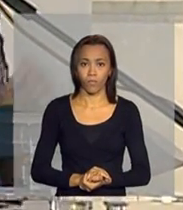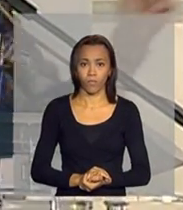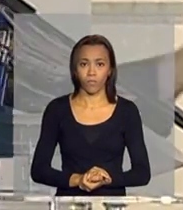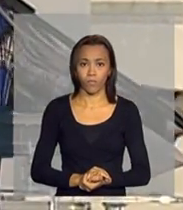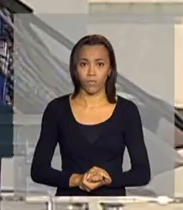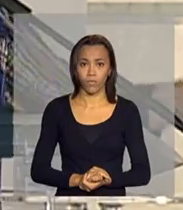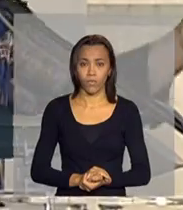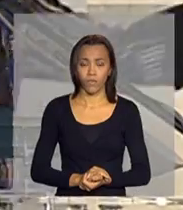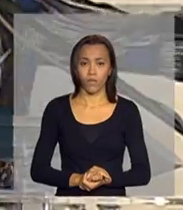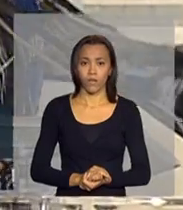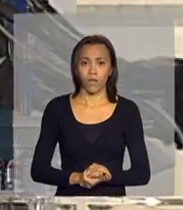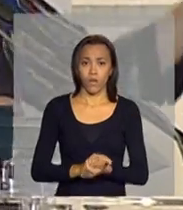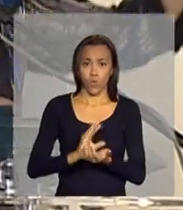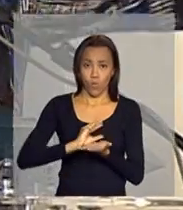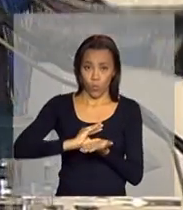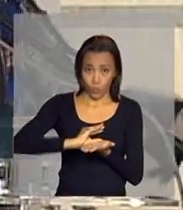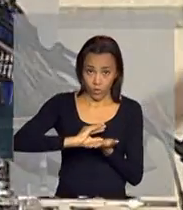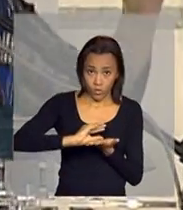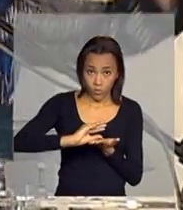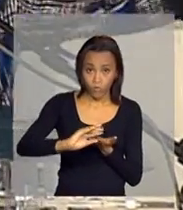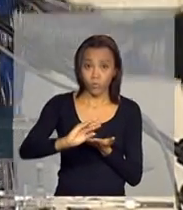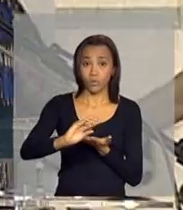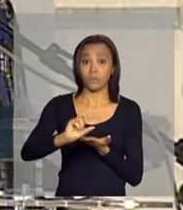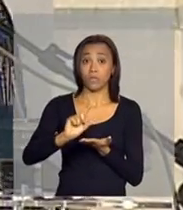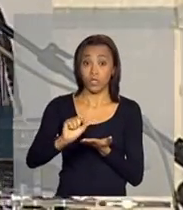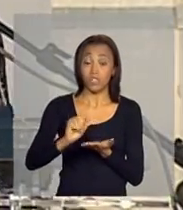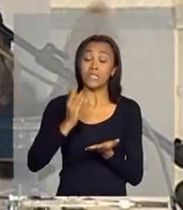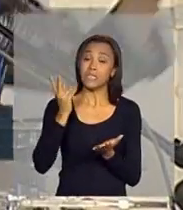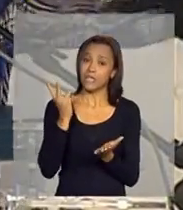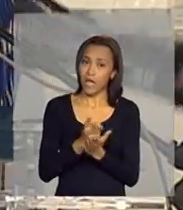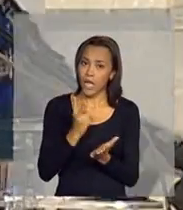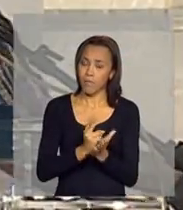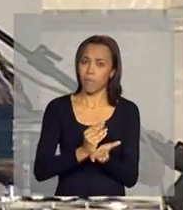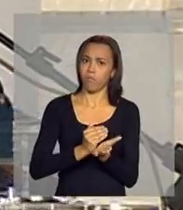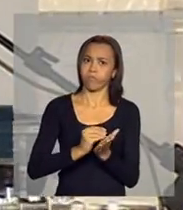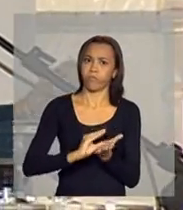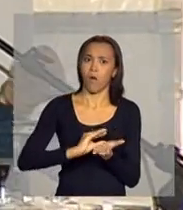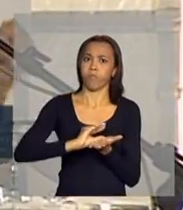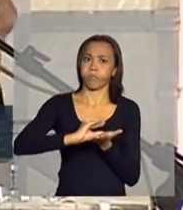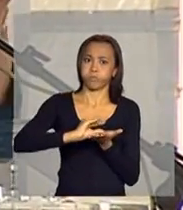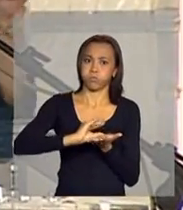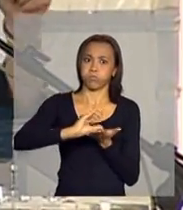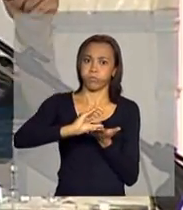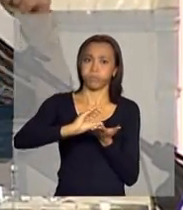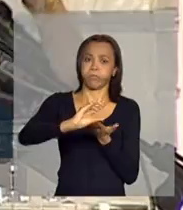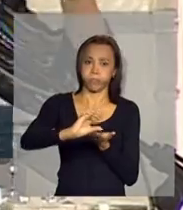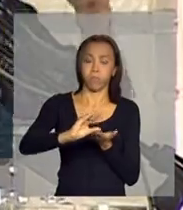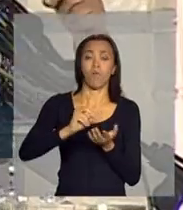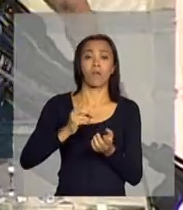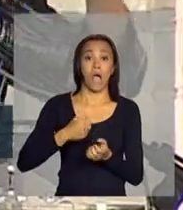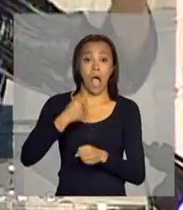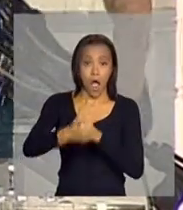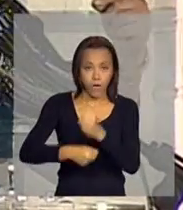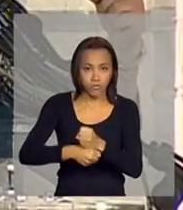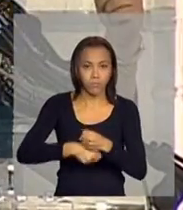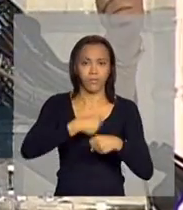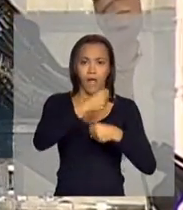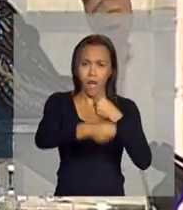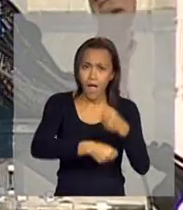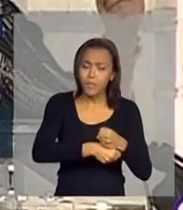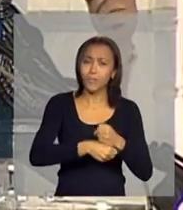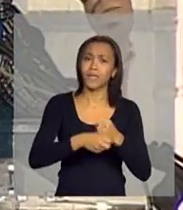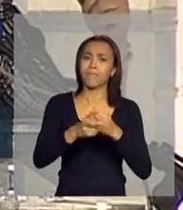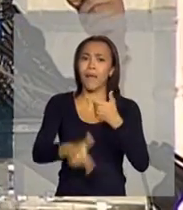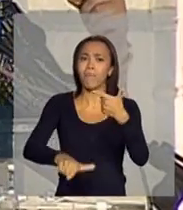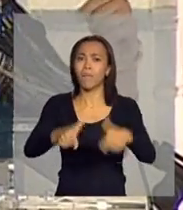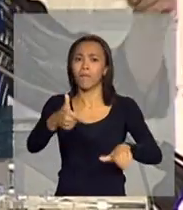Os recursos, a cada ano, eles vão sendo ampliados, porque a cada ano é maior a demanda,